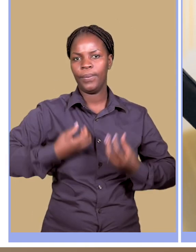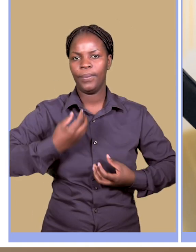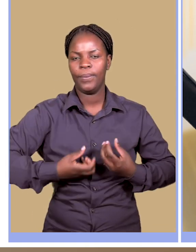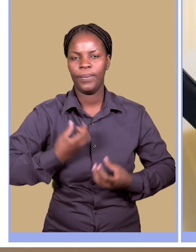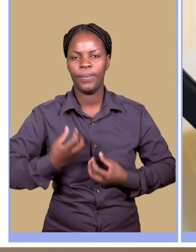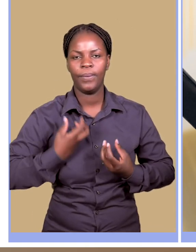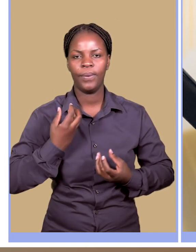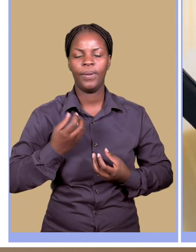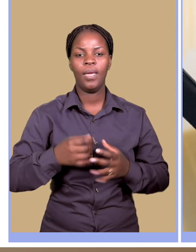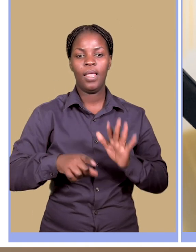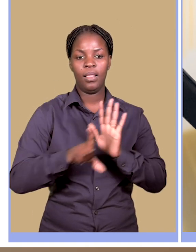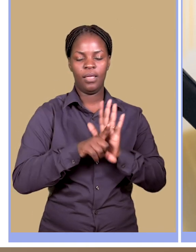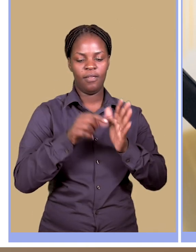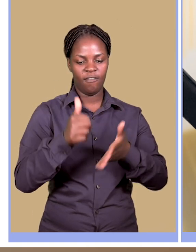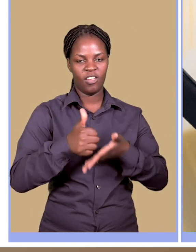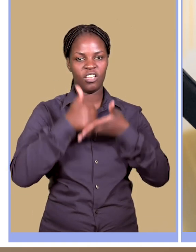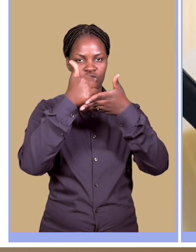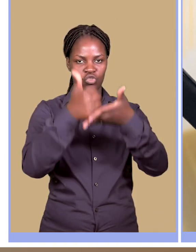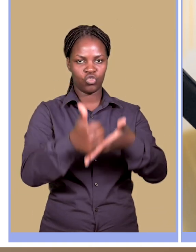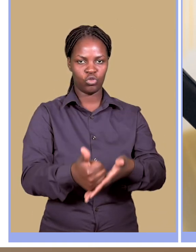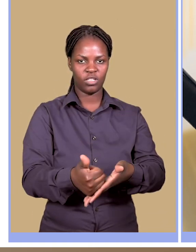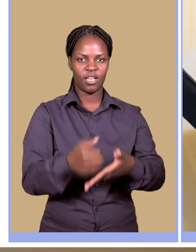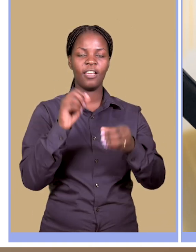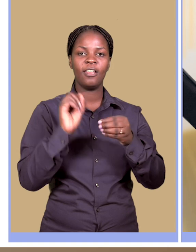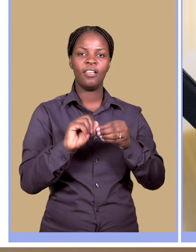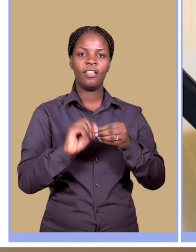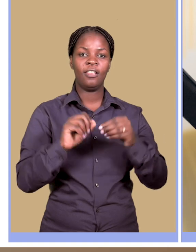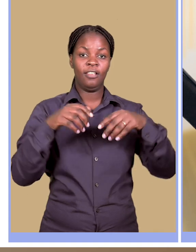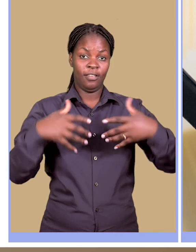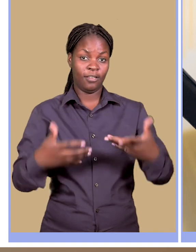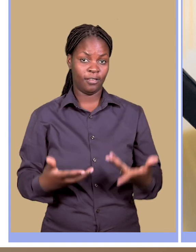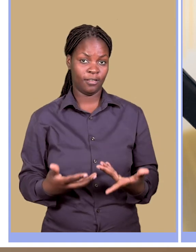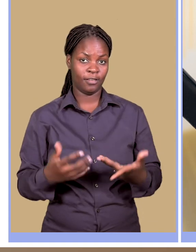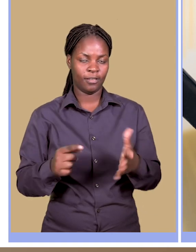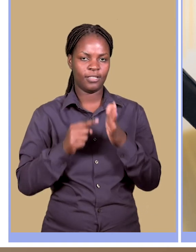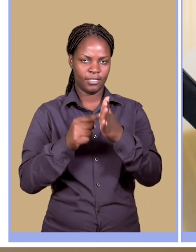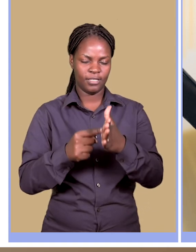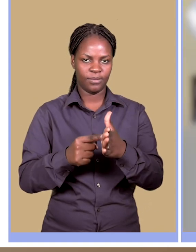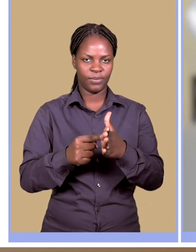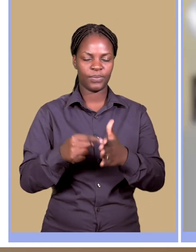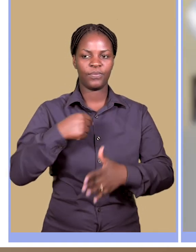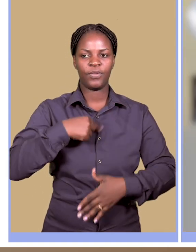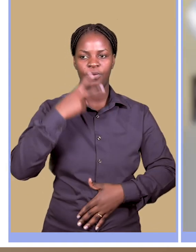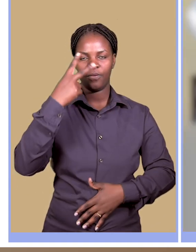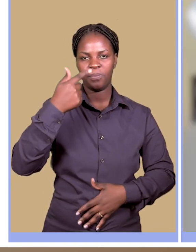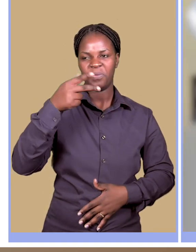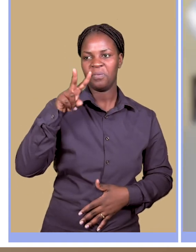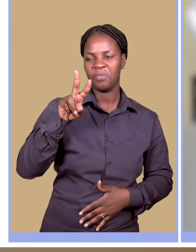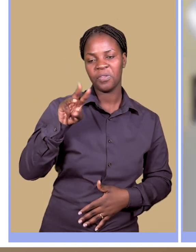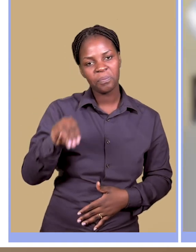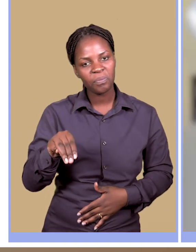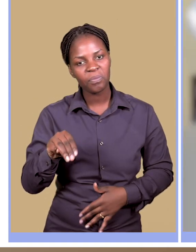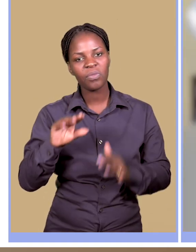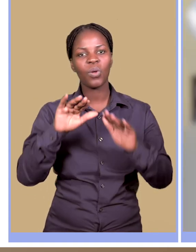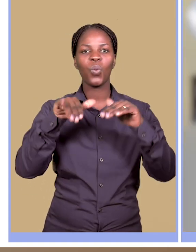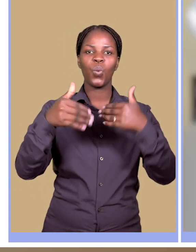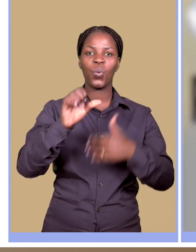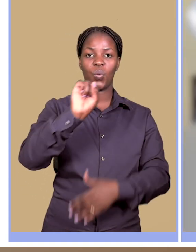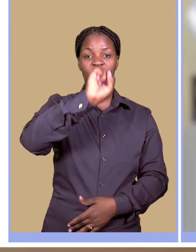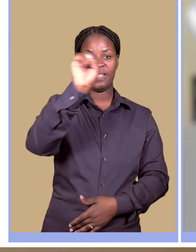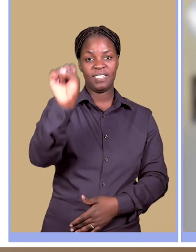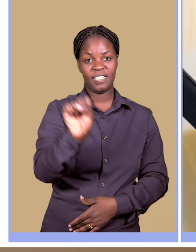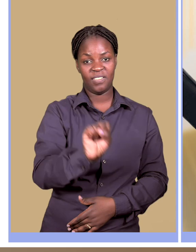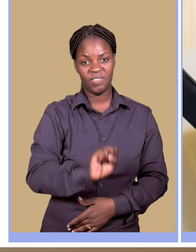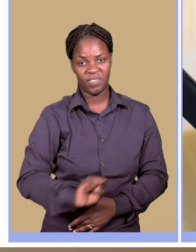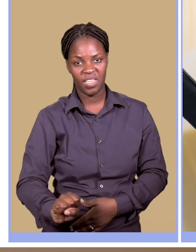pouco tempo, vai ser possível litigar, vai ser possível, por exemplo, se eu achar que a TVM ou a STV ou